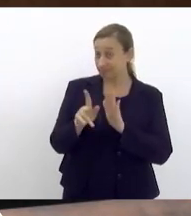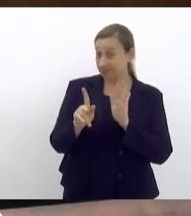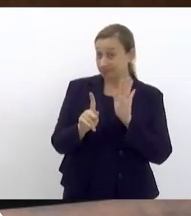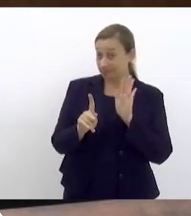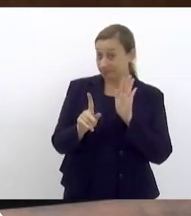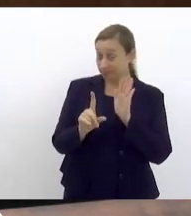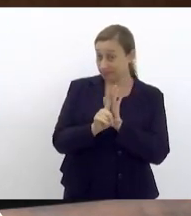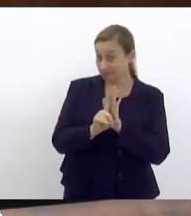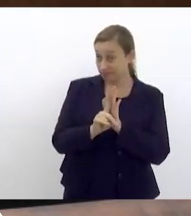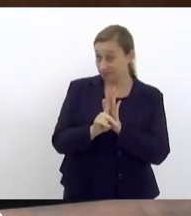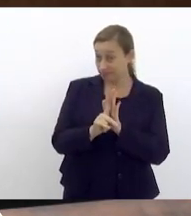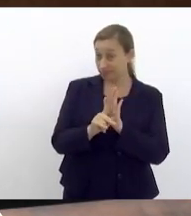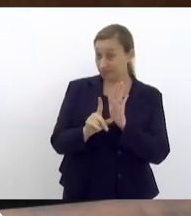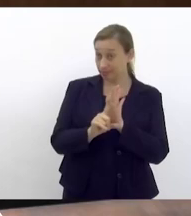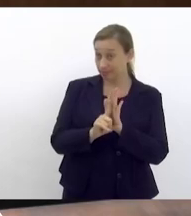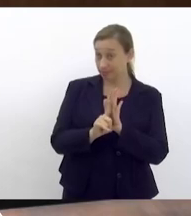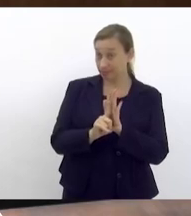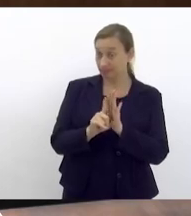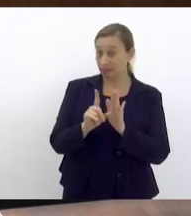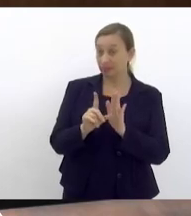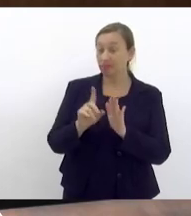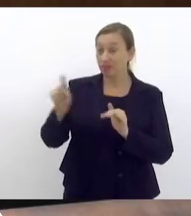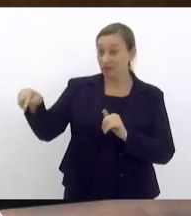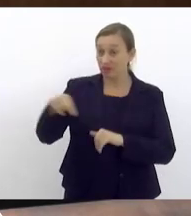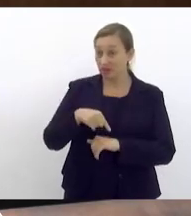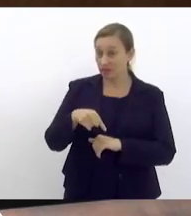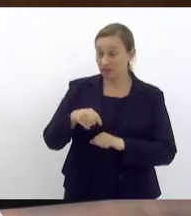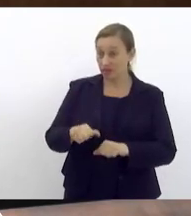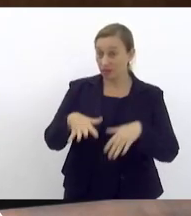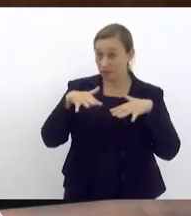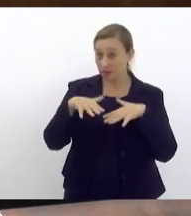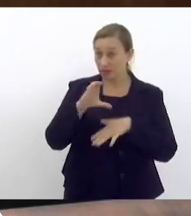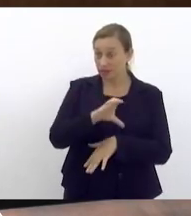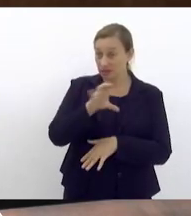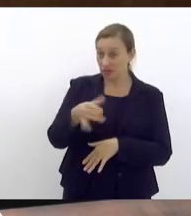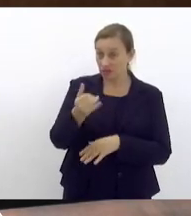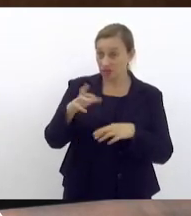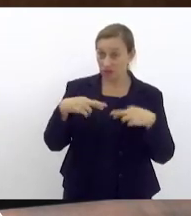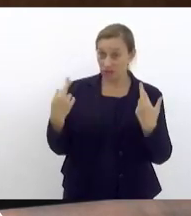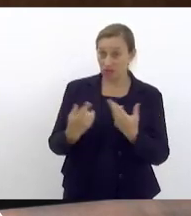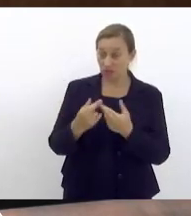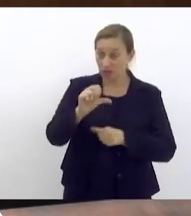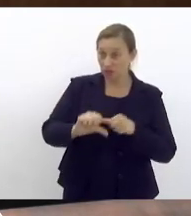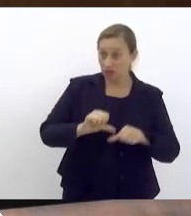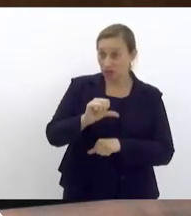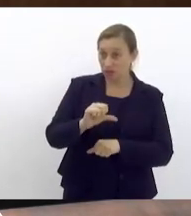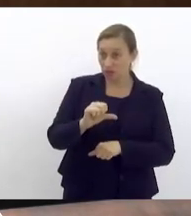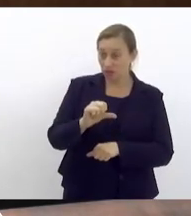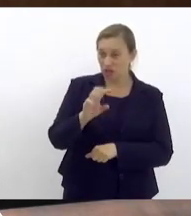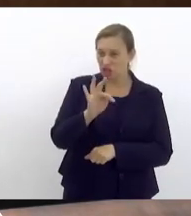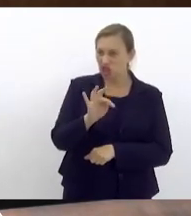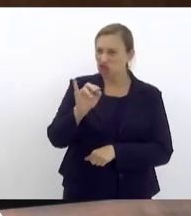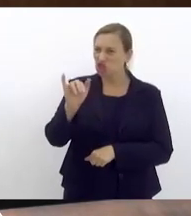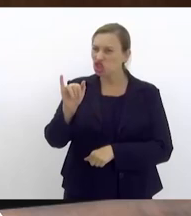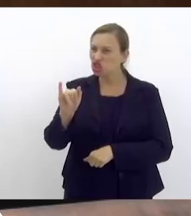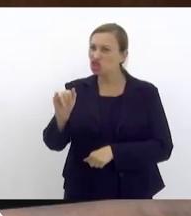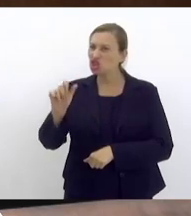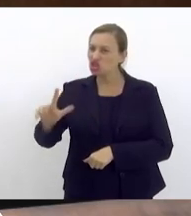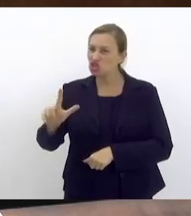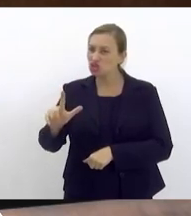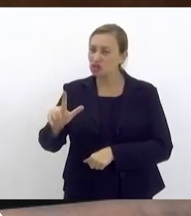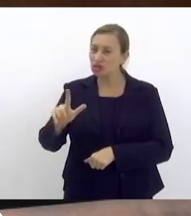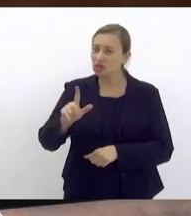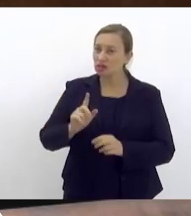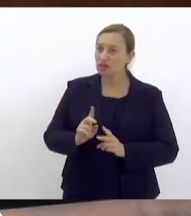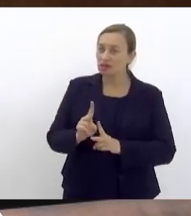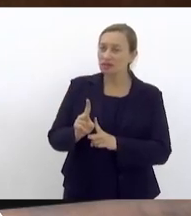complementar projeto de lei complementar veio a plenário a ccj se une e transforma em tio você continua tendo que seguir